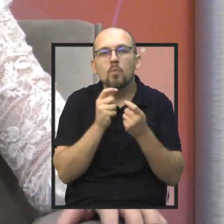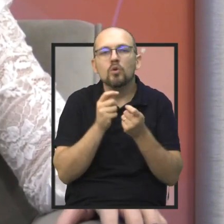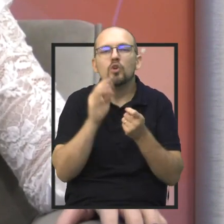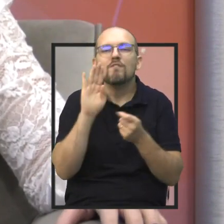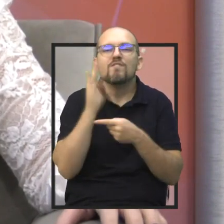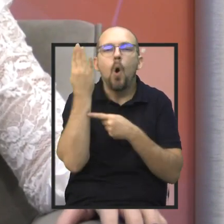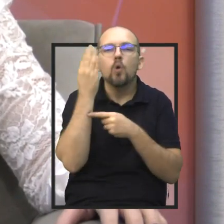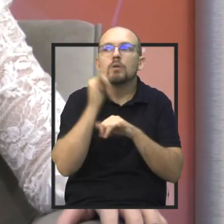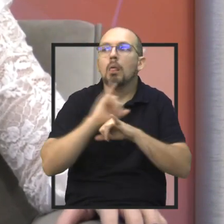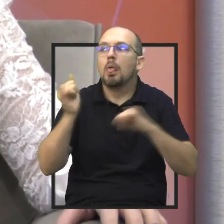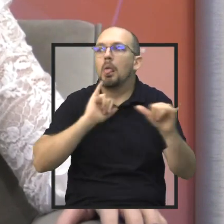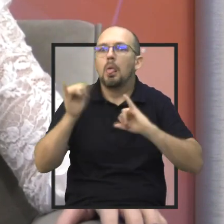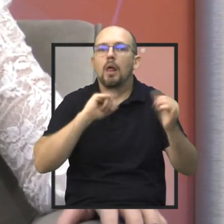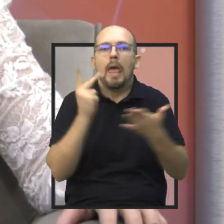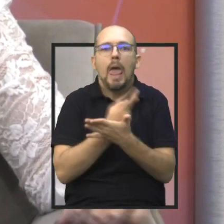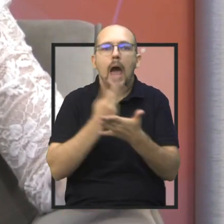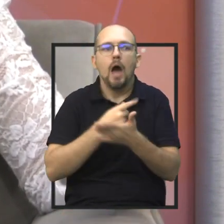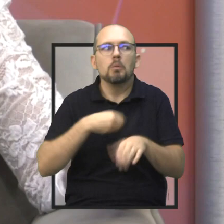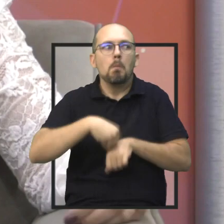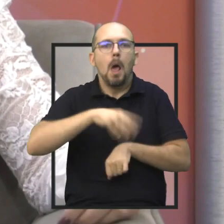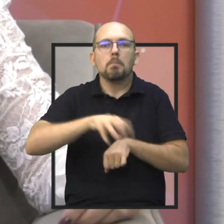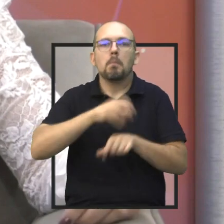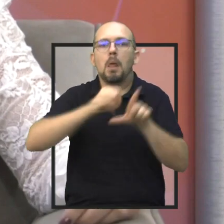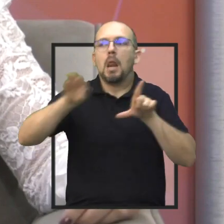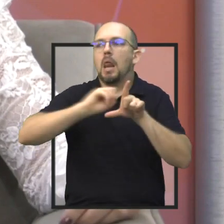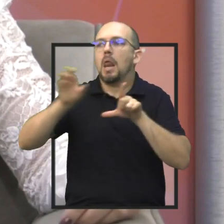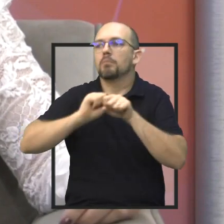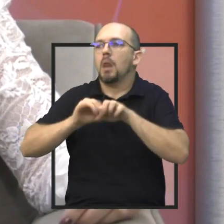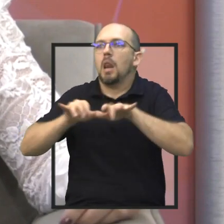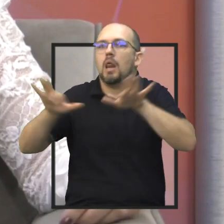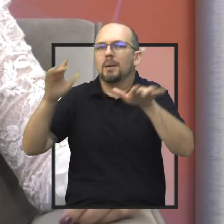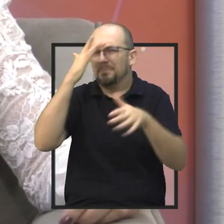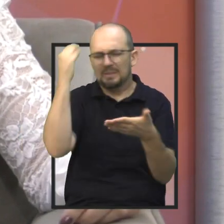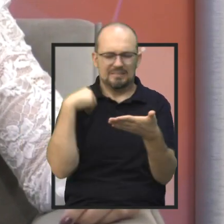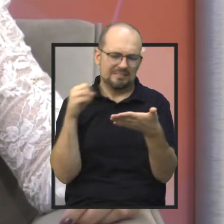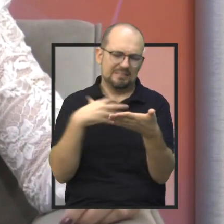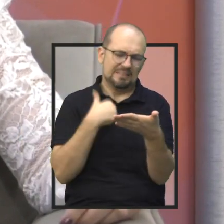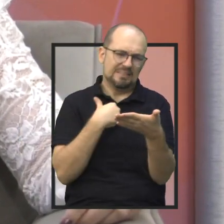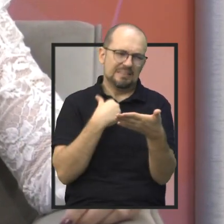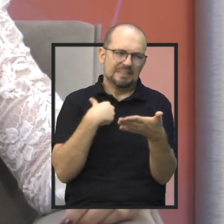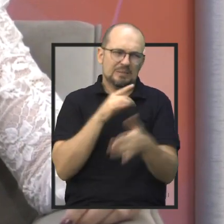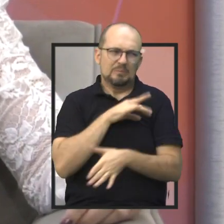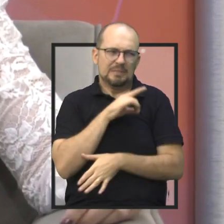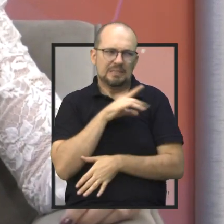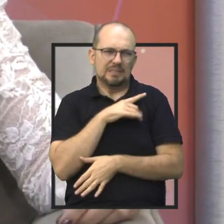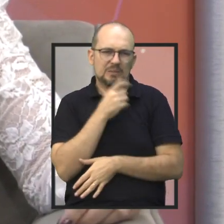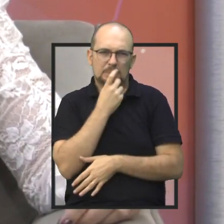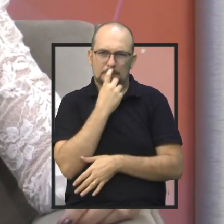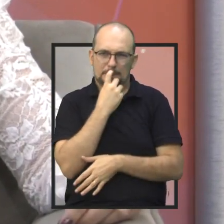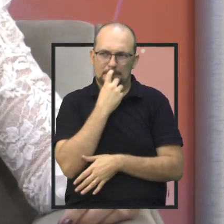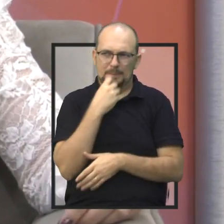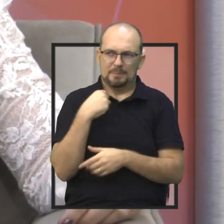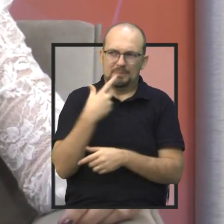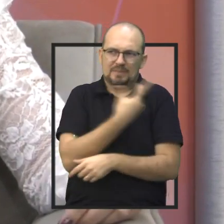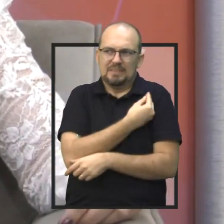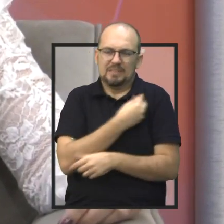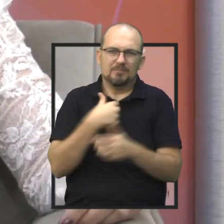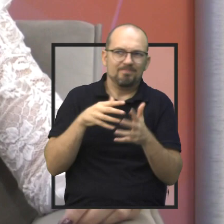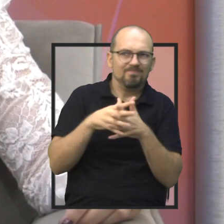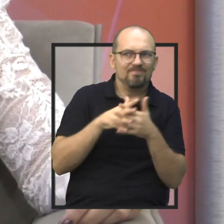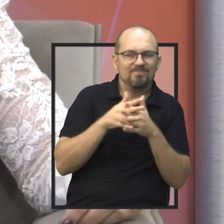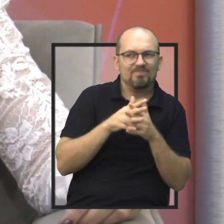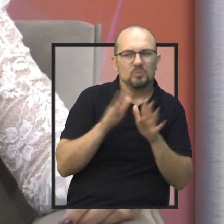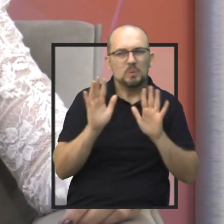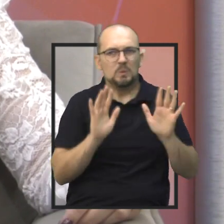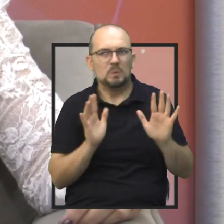fake news, muita informação errada e muitas pessoas ficaram com medo de tomar vacina contra a Covid ou até com